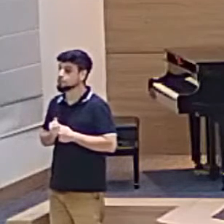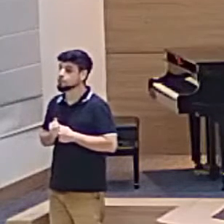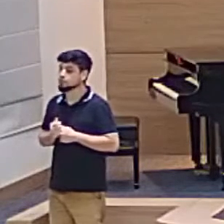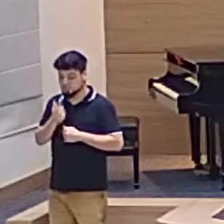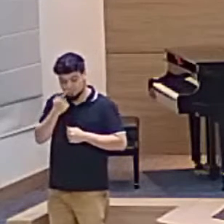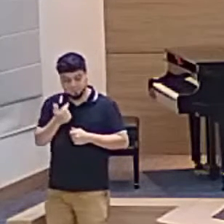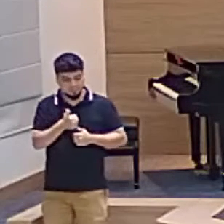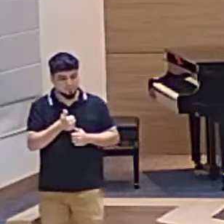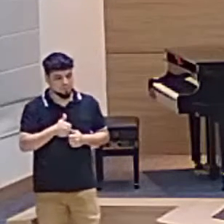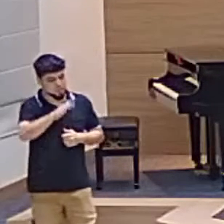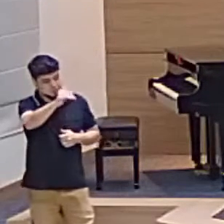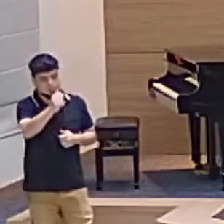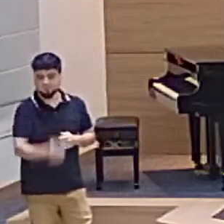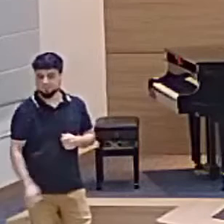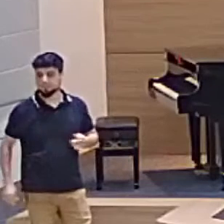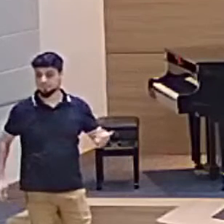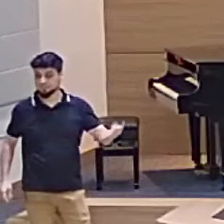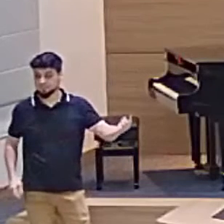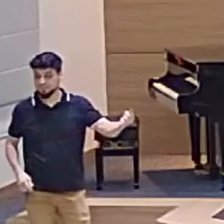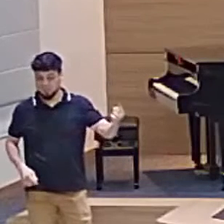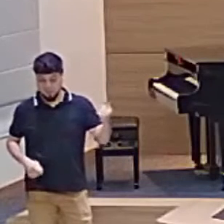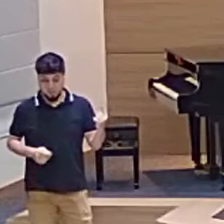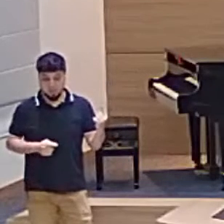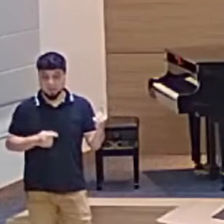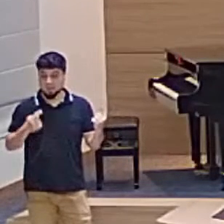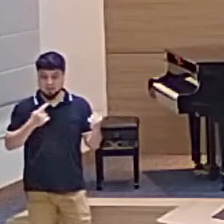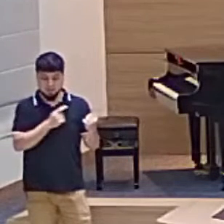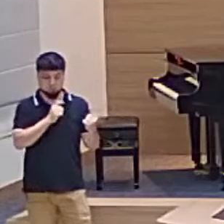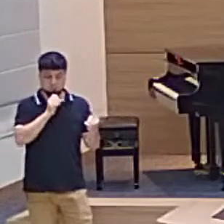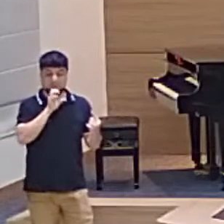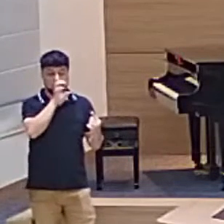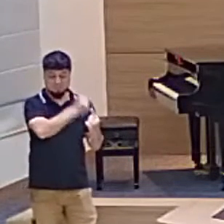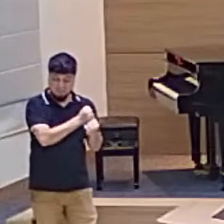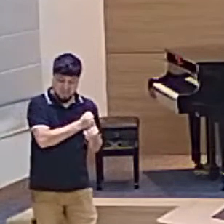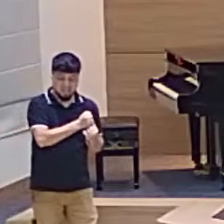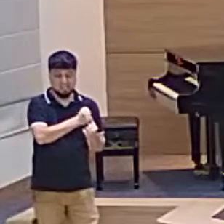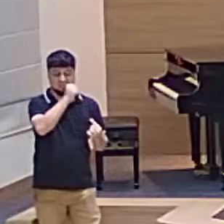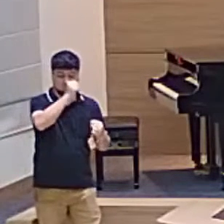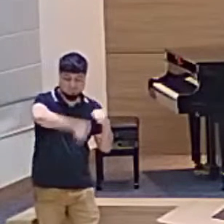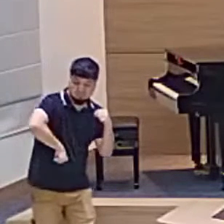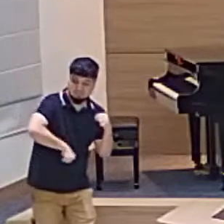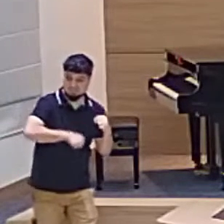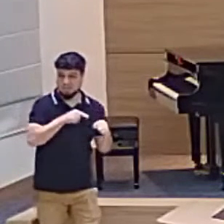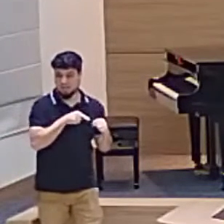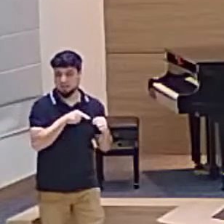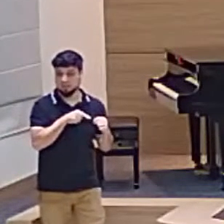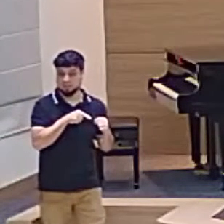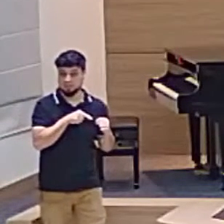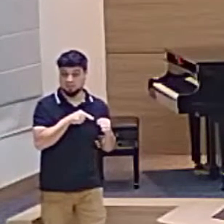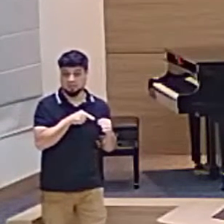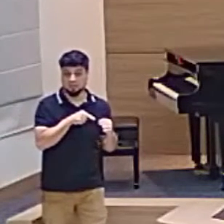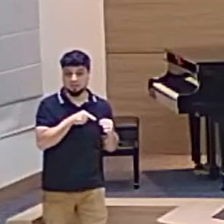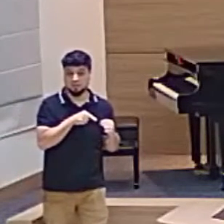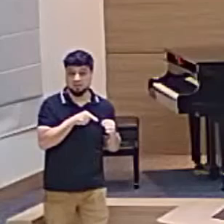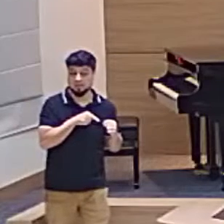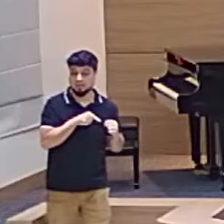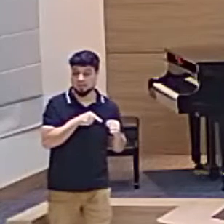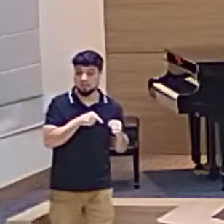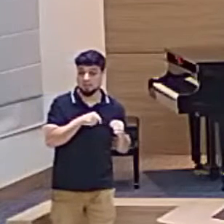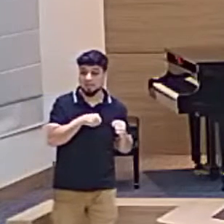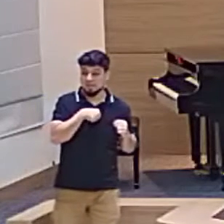Toma sua irmã violenta sua irmã abusa a sua irmã e na seguida tem um asco